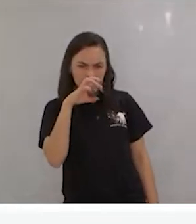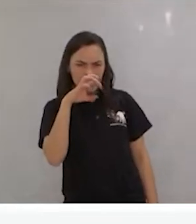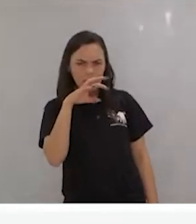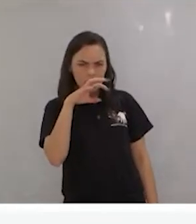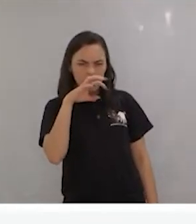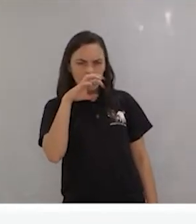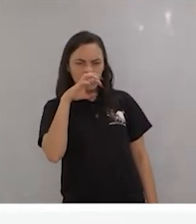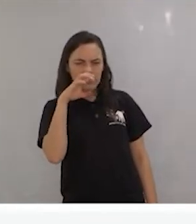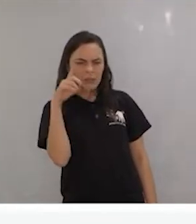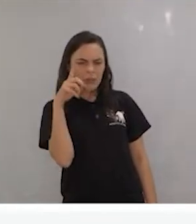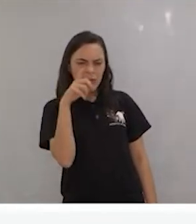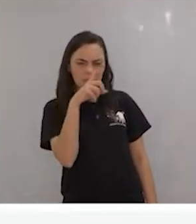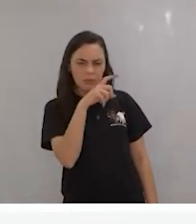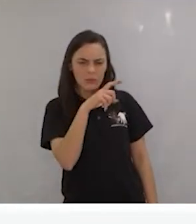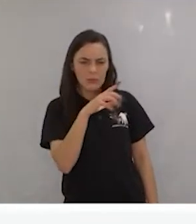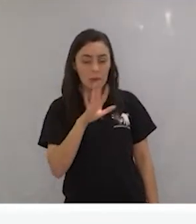dificuldade.